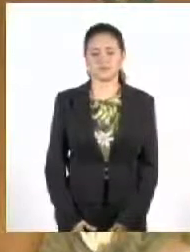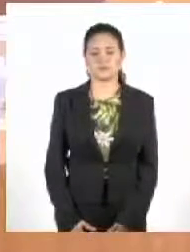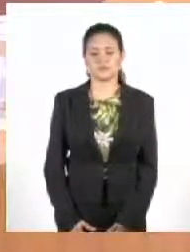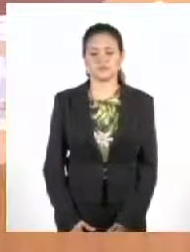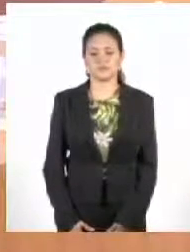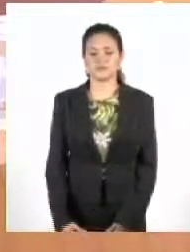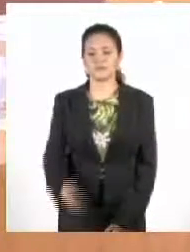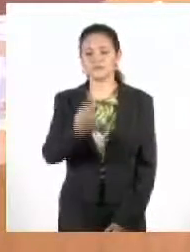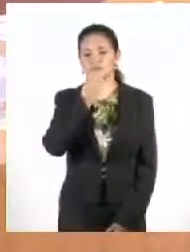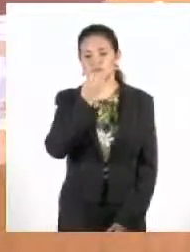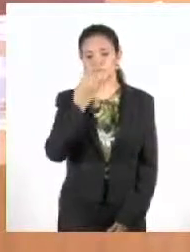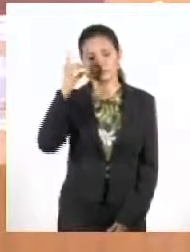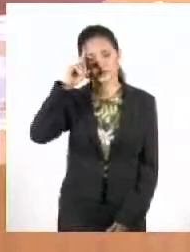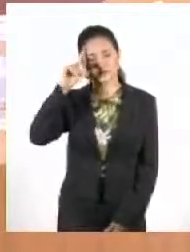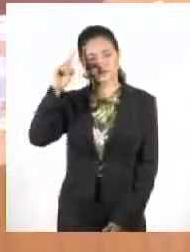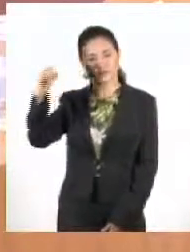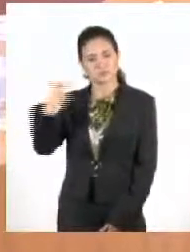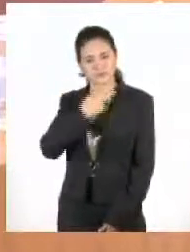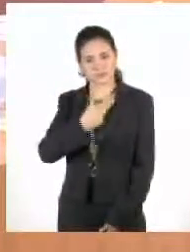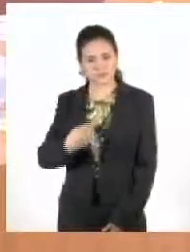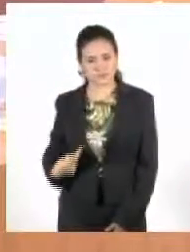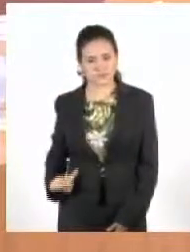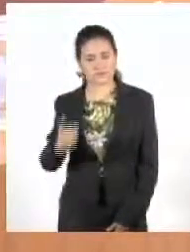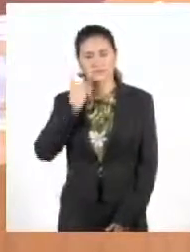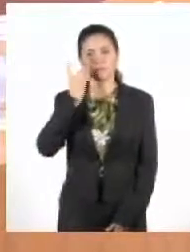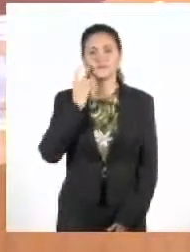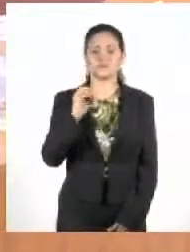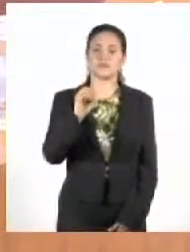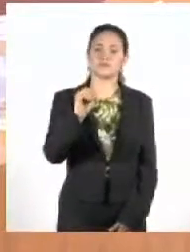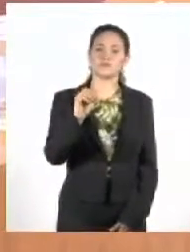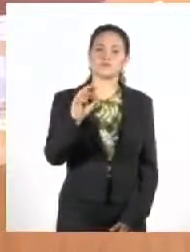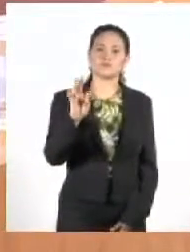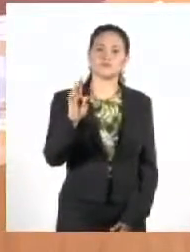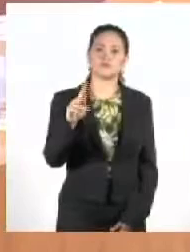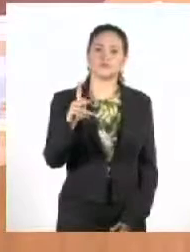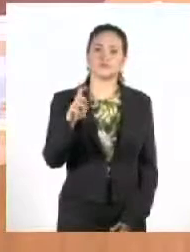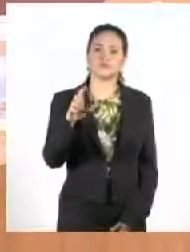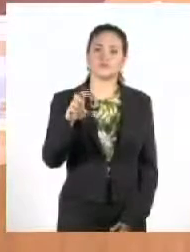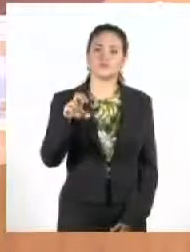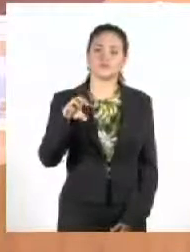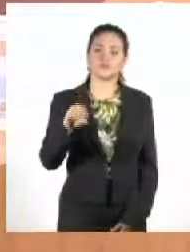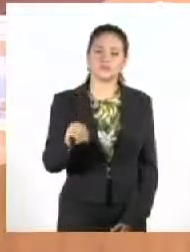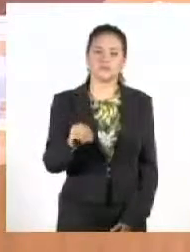Bom dia, presidente, deputado Otelino, senhoras e senhores, deputados e deputadas,